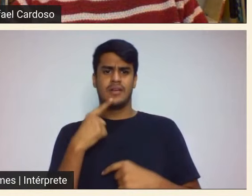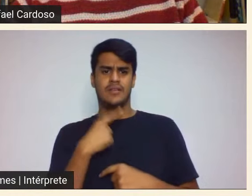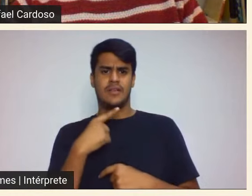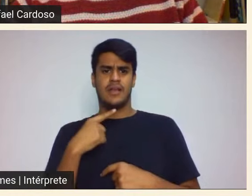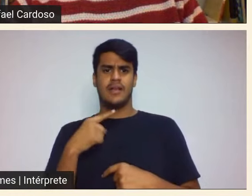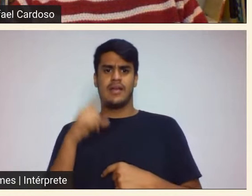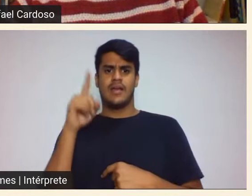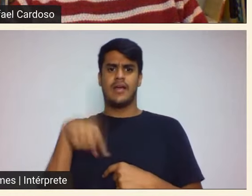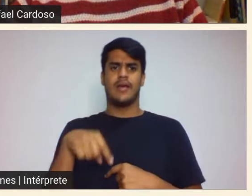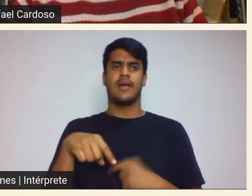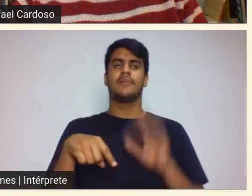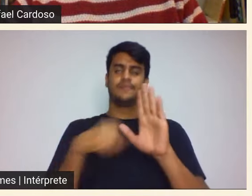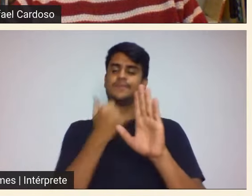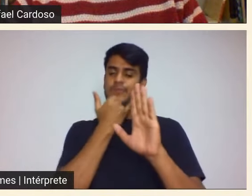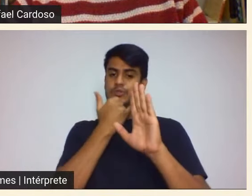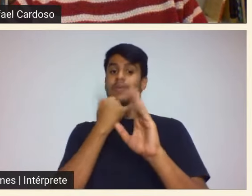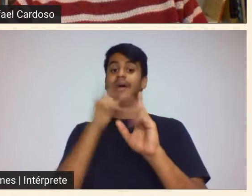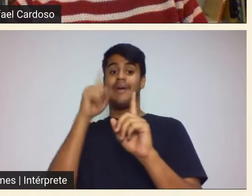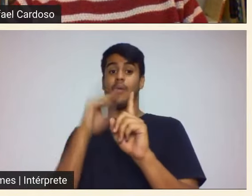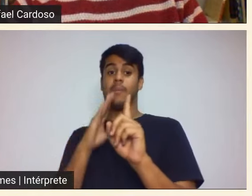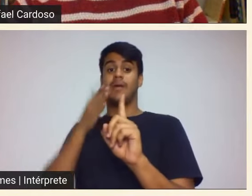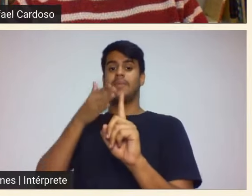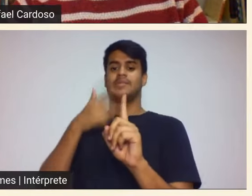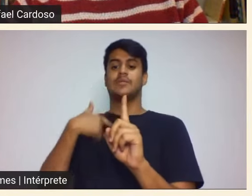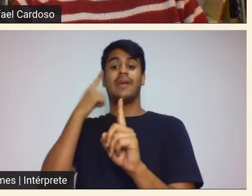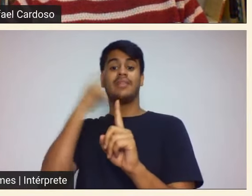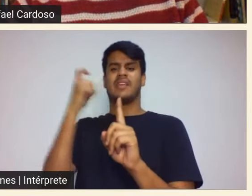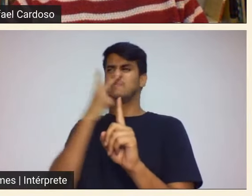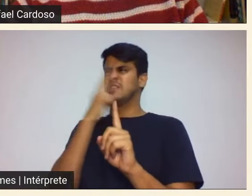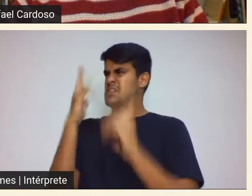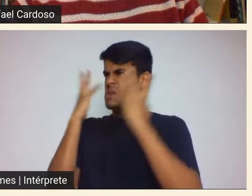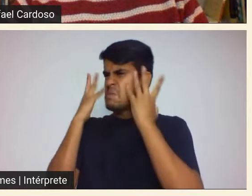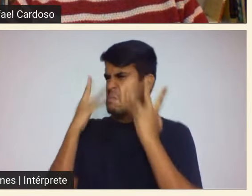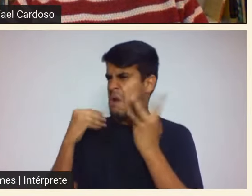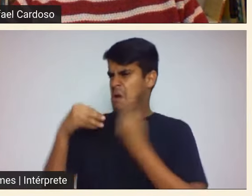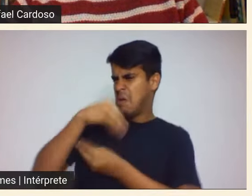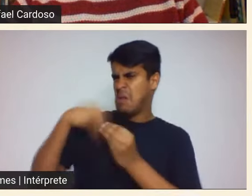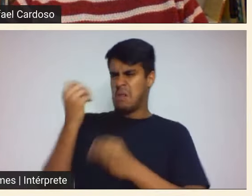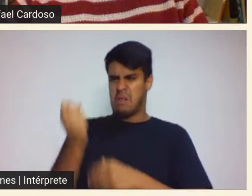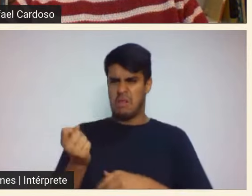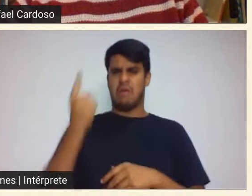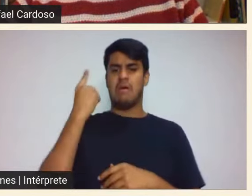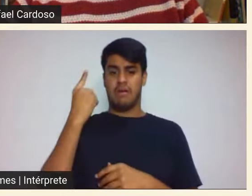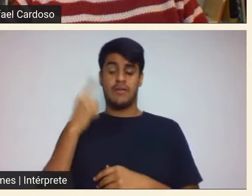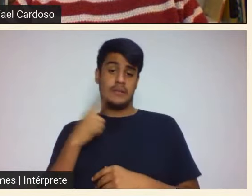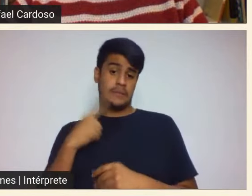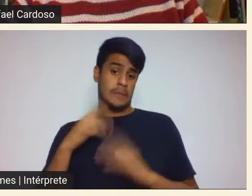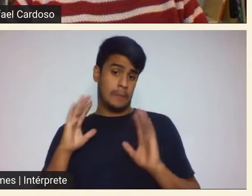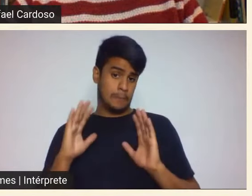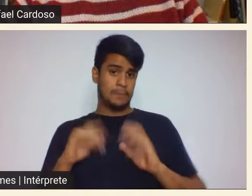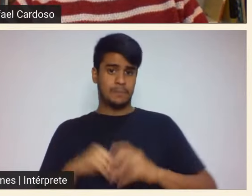melhor, representa uma ideia animalesca e grotesca do que seria ser mulher.